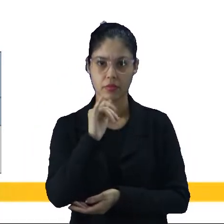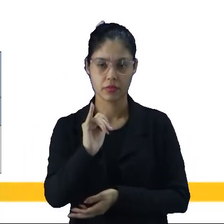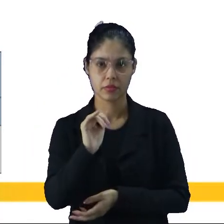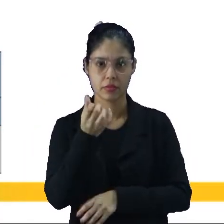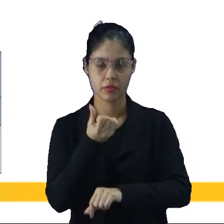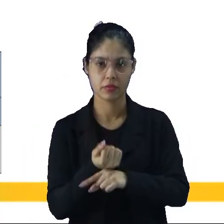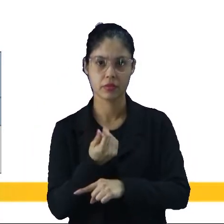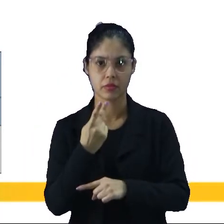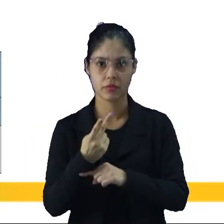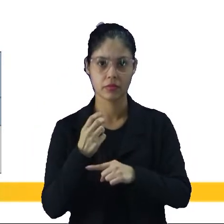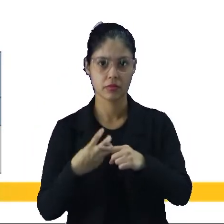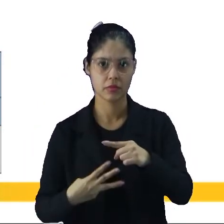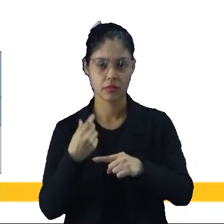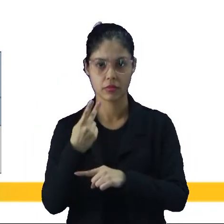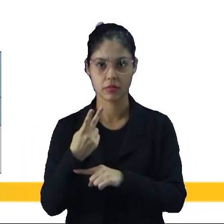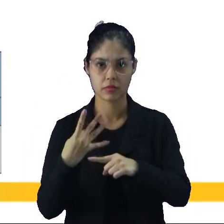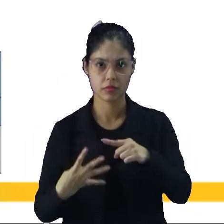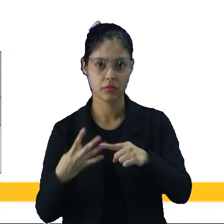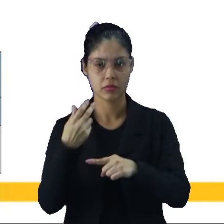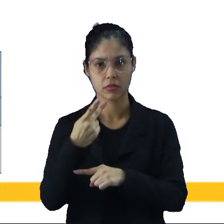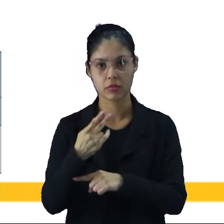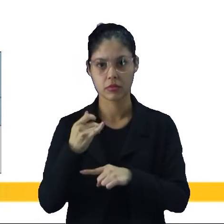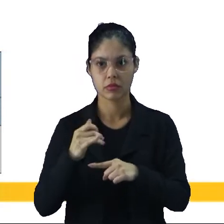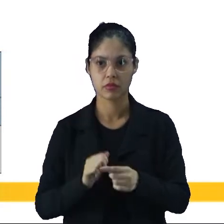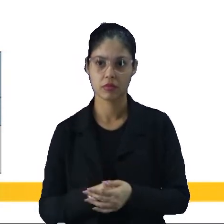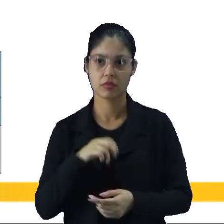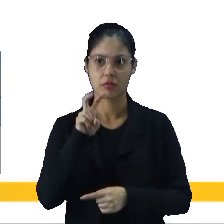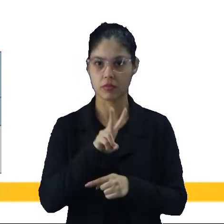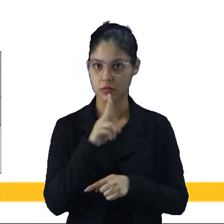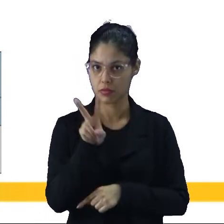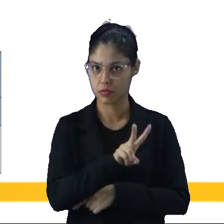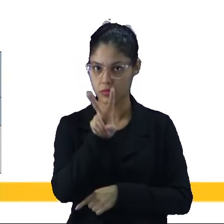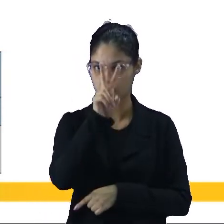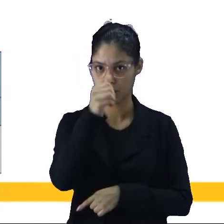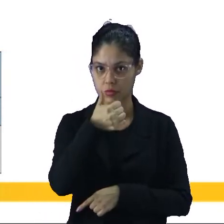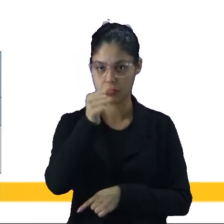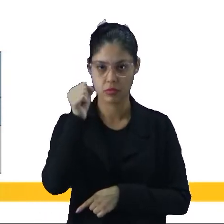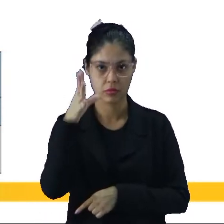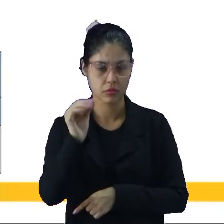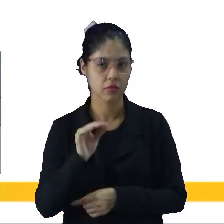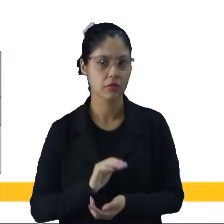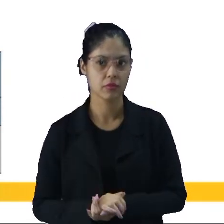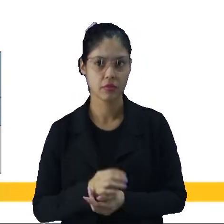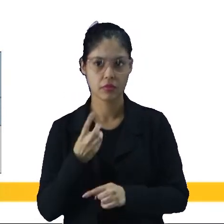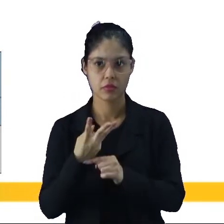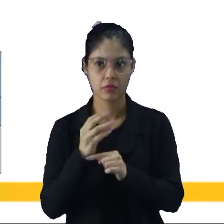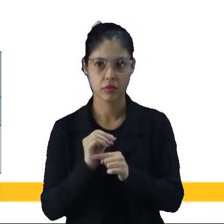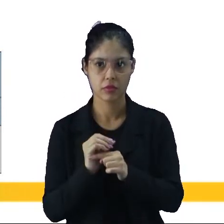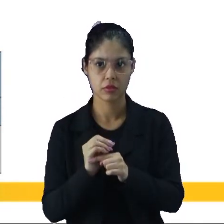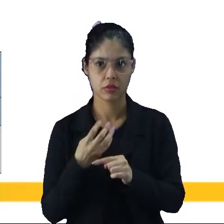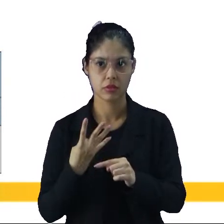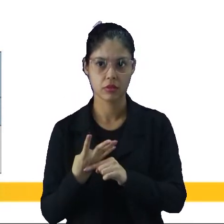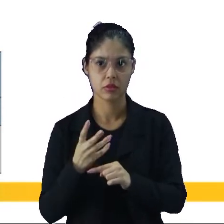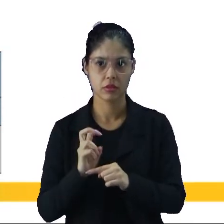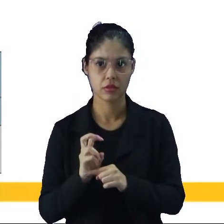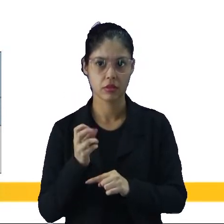π sobre 4, π sobre 3. Que ângulos são esses? Esse π vale 180. Então, isso aqui é 30,